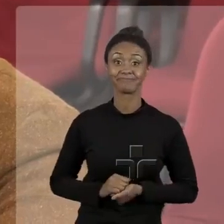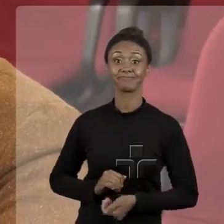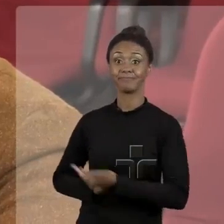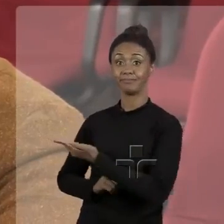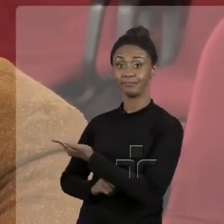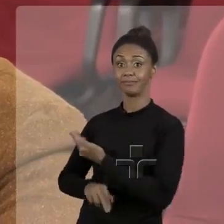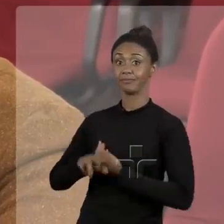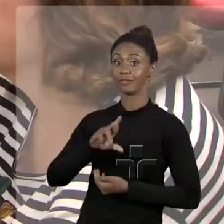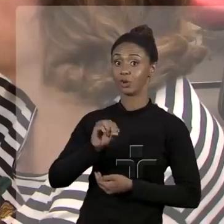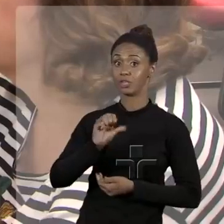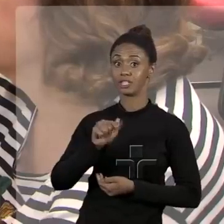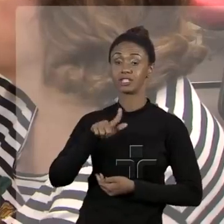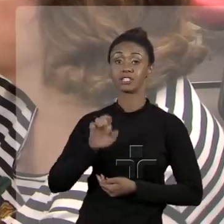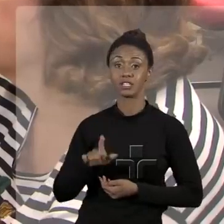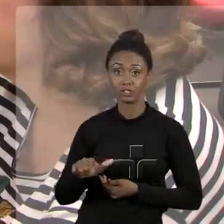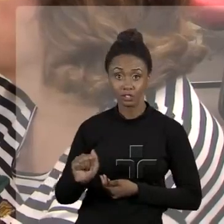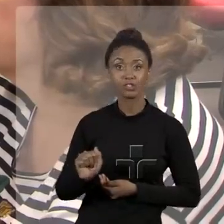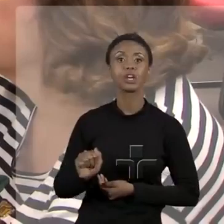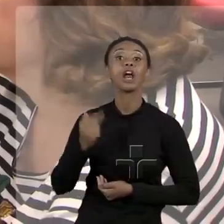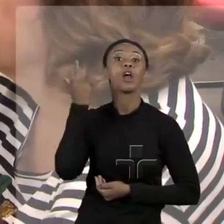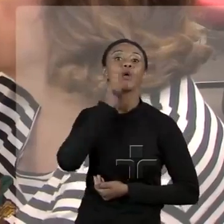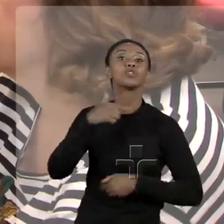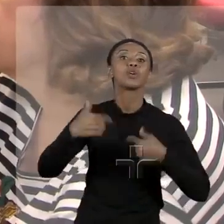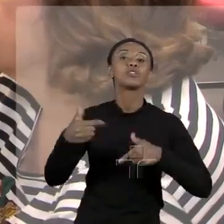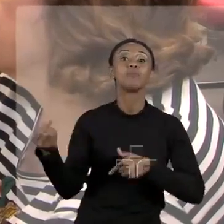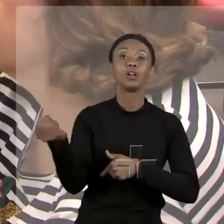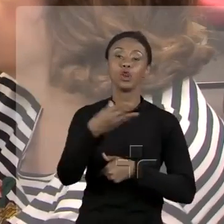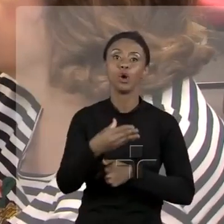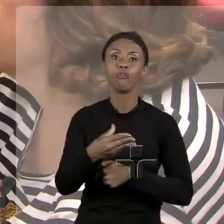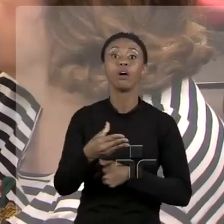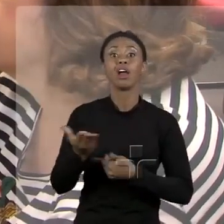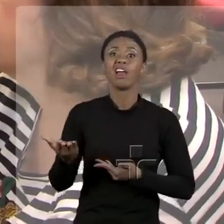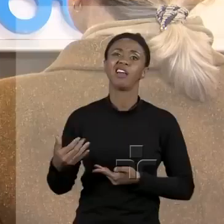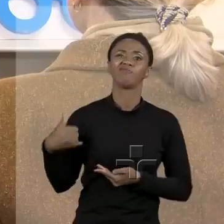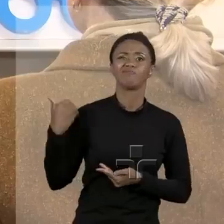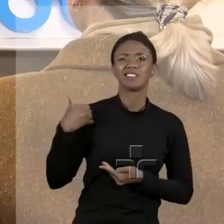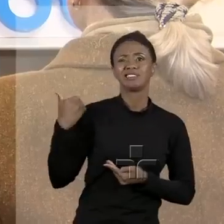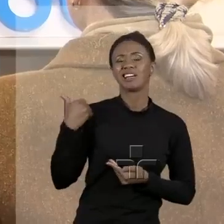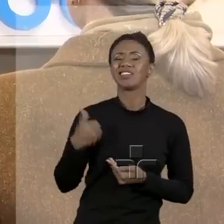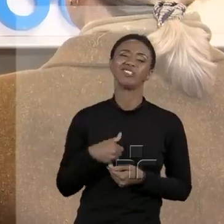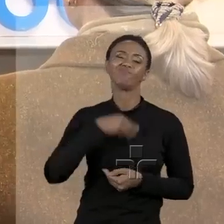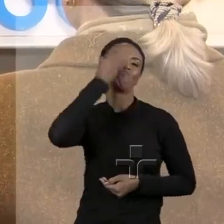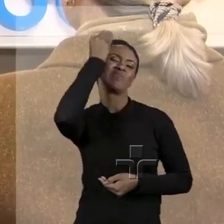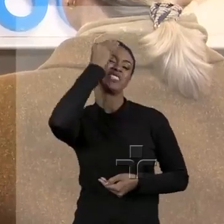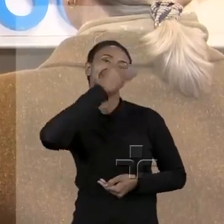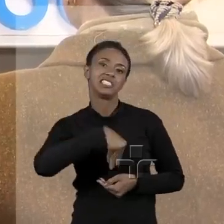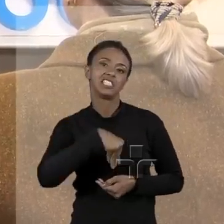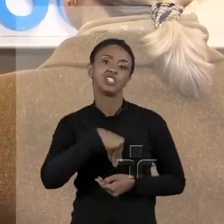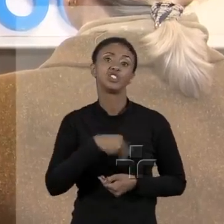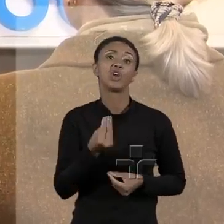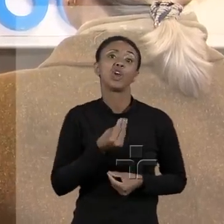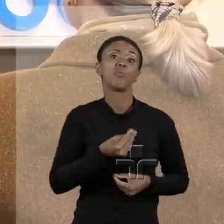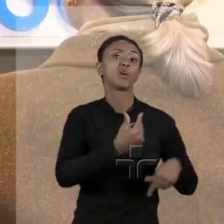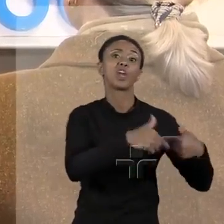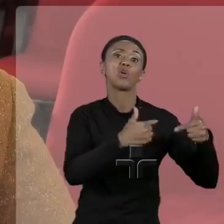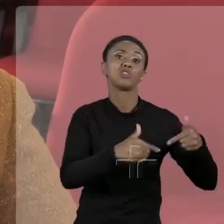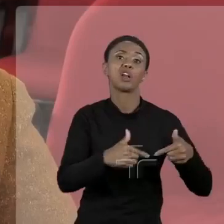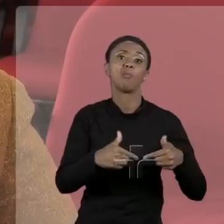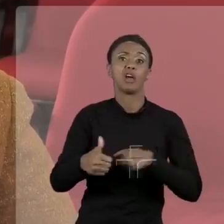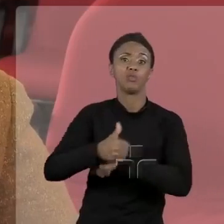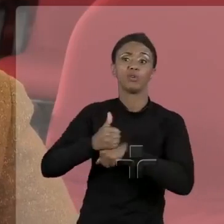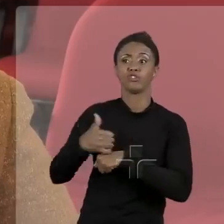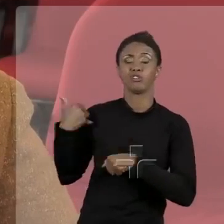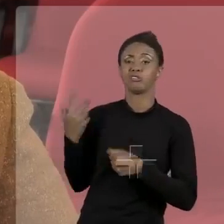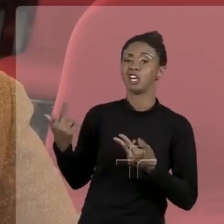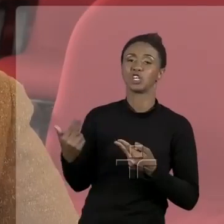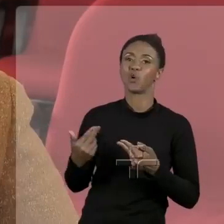encontrou uma nova função. Por ser mais velha, chegou a desistir da área de formação, porque o mercado não absorvia profissionais na idade dela. A gente